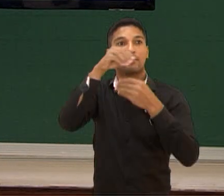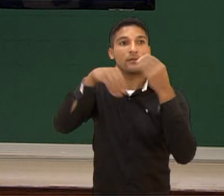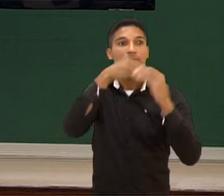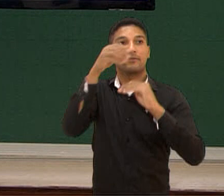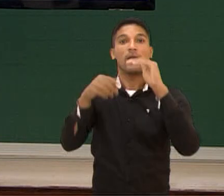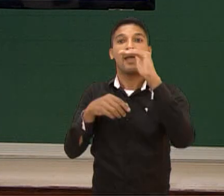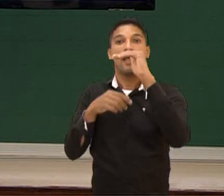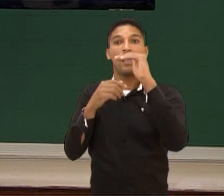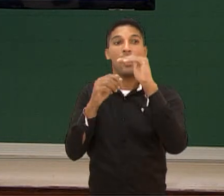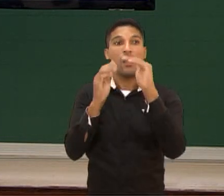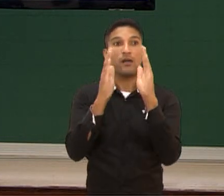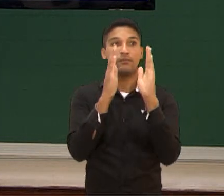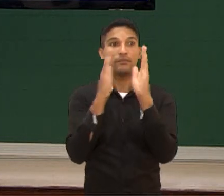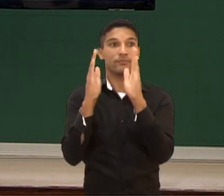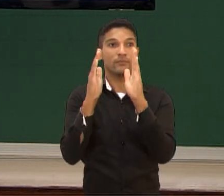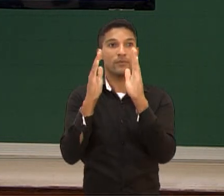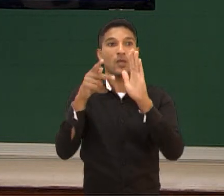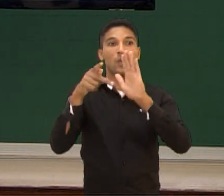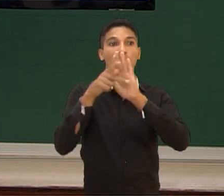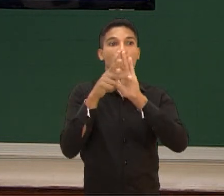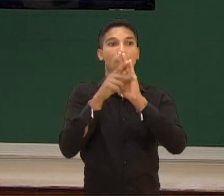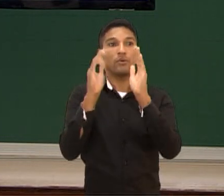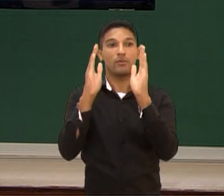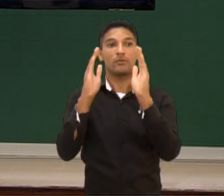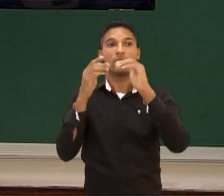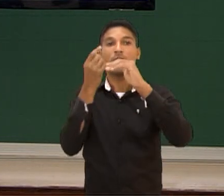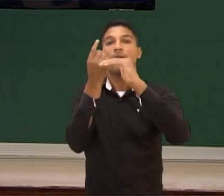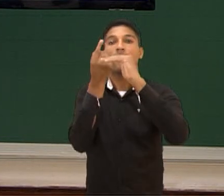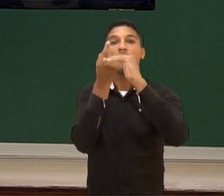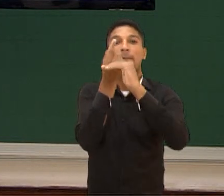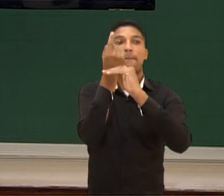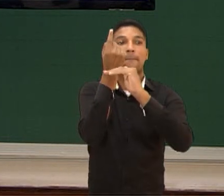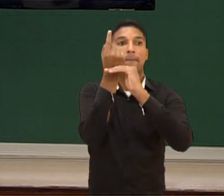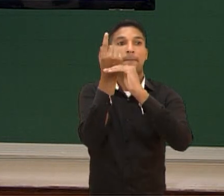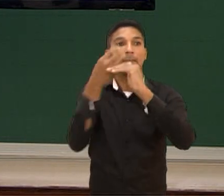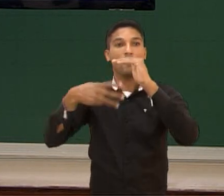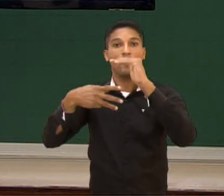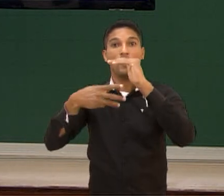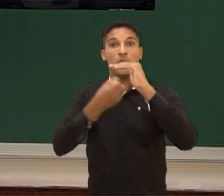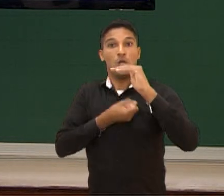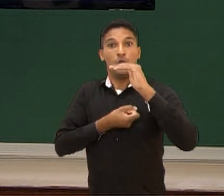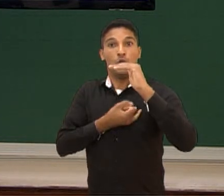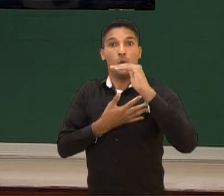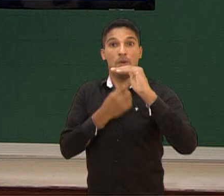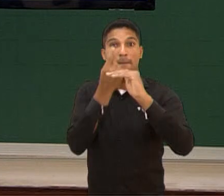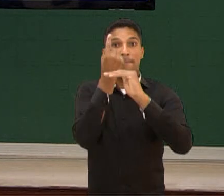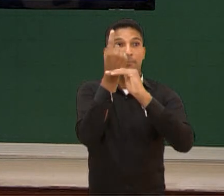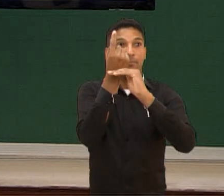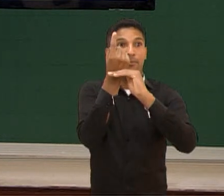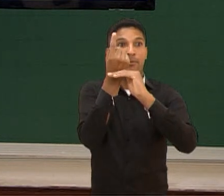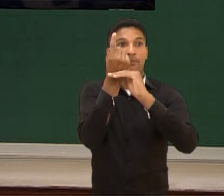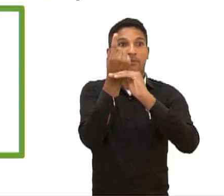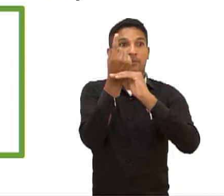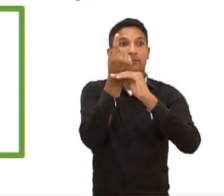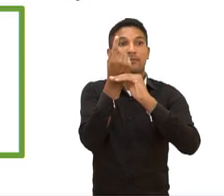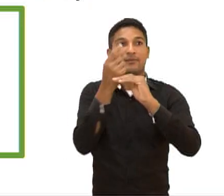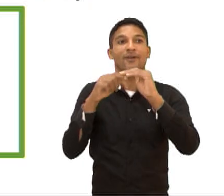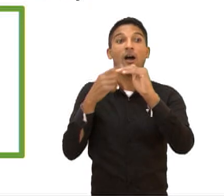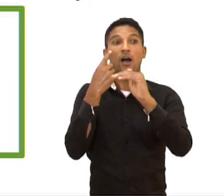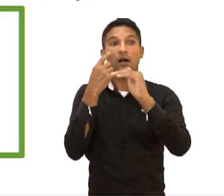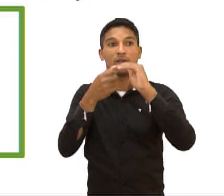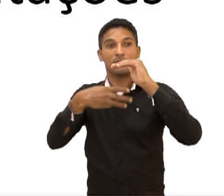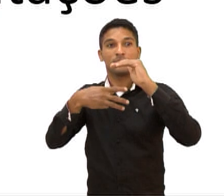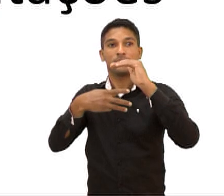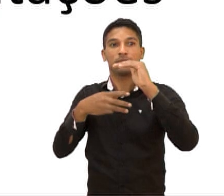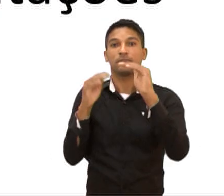também as frações impróprias, que é aquela que representa um número maior que um inteiro, certo? Ou seja, numerador maior